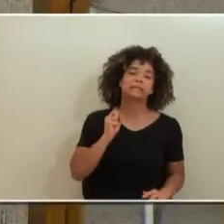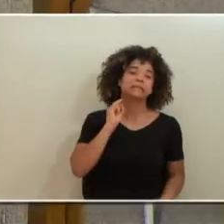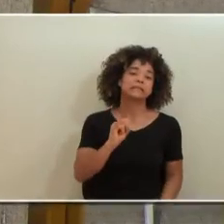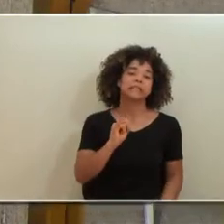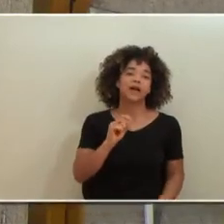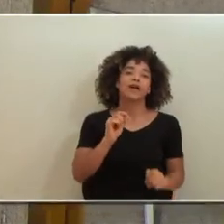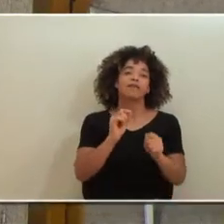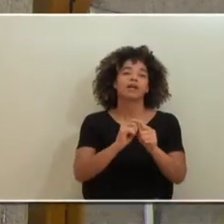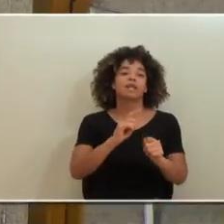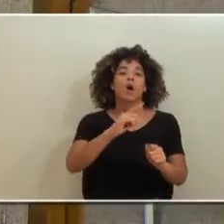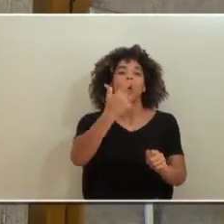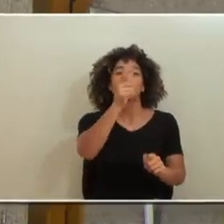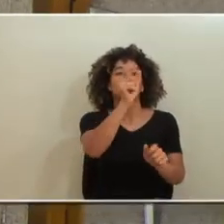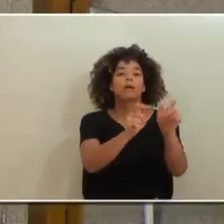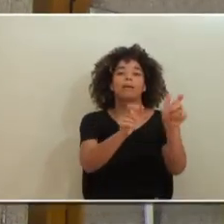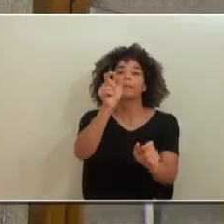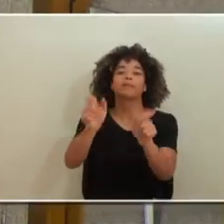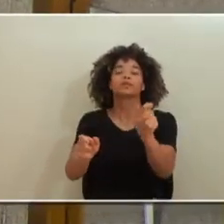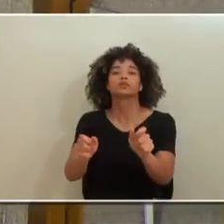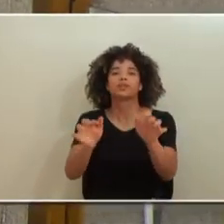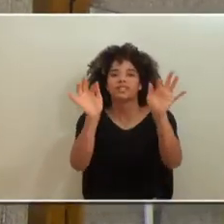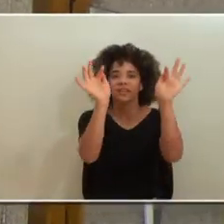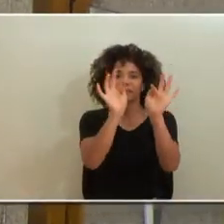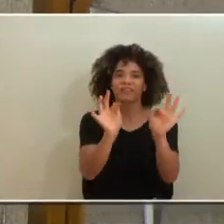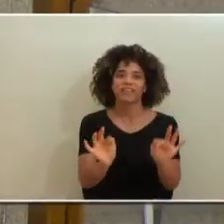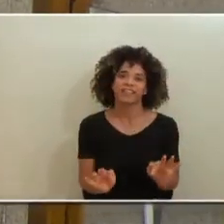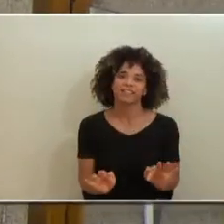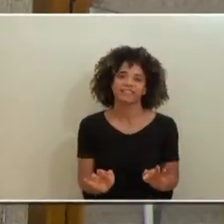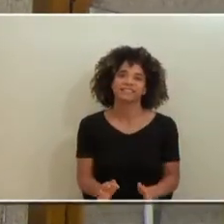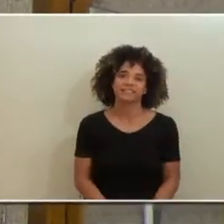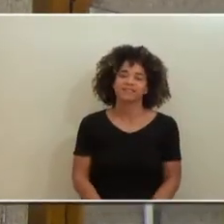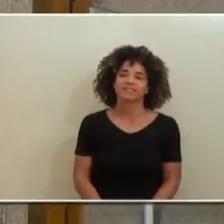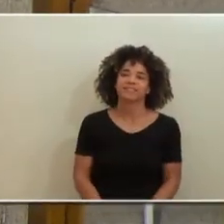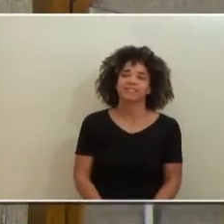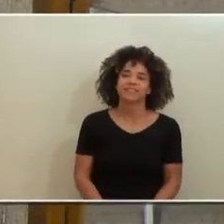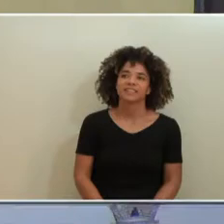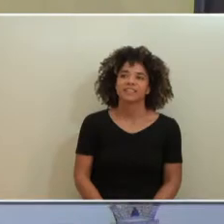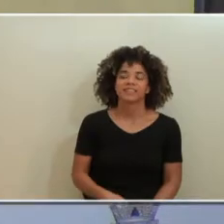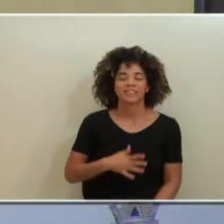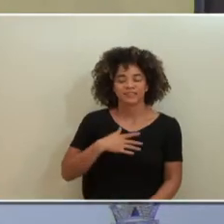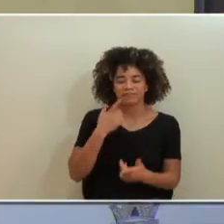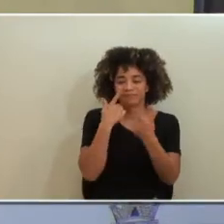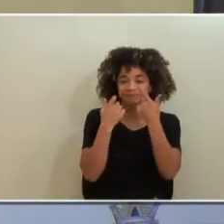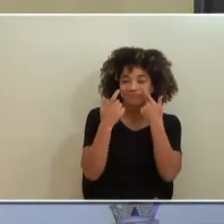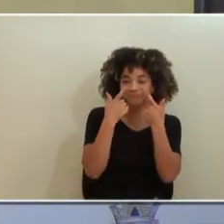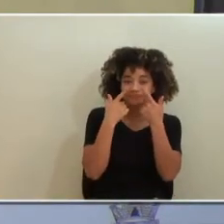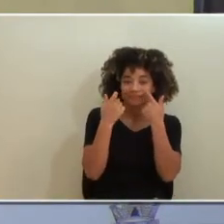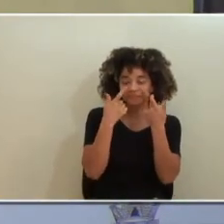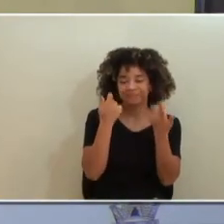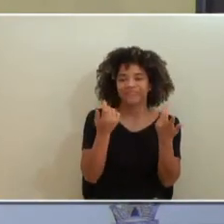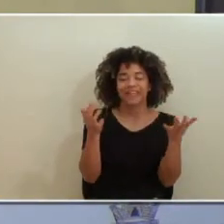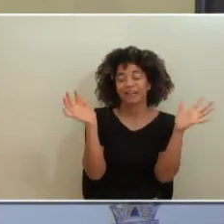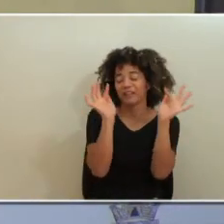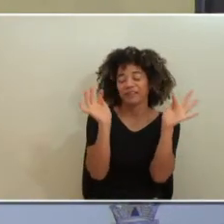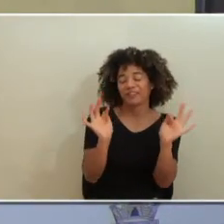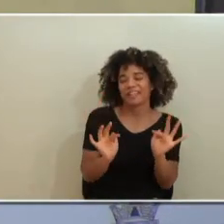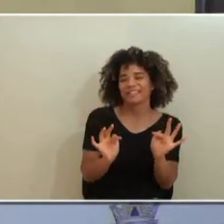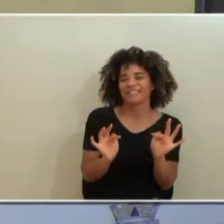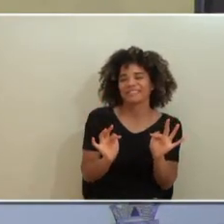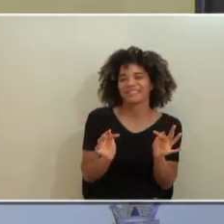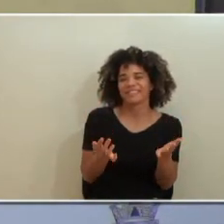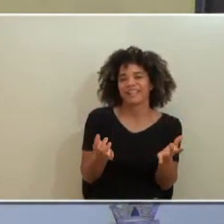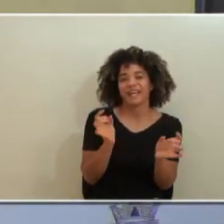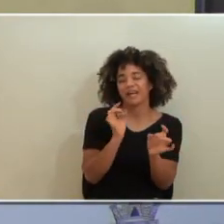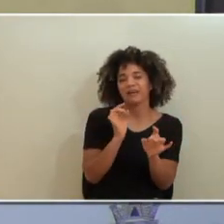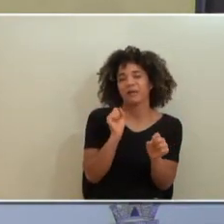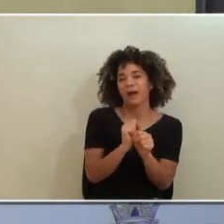realmente. A gente realmente se emociona. Eu estou tão feliz que eu vou parar de falar, vou deixar para o nosso presidente falar daí também, mas,